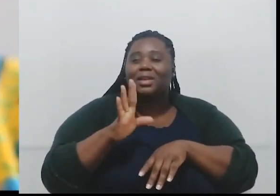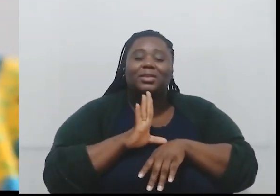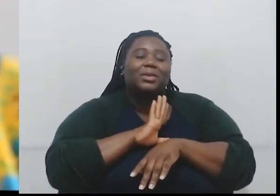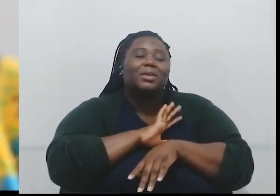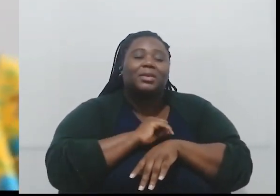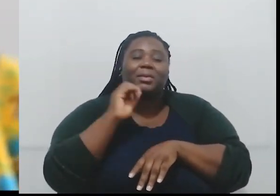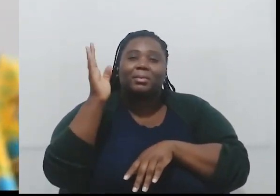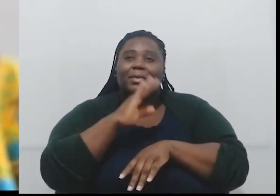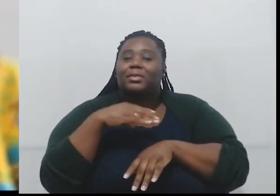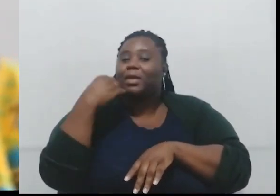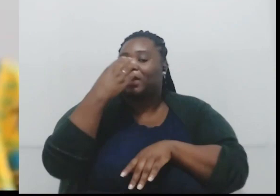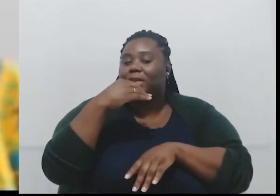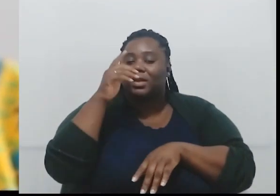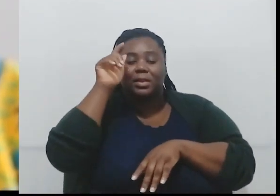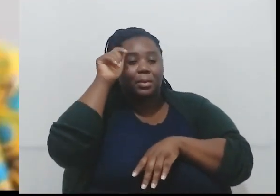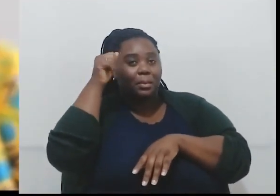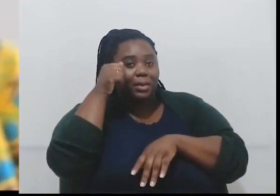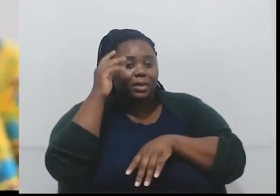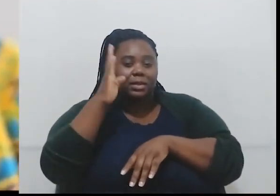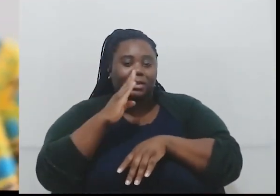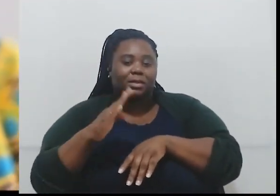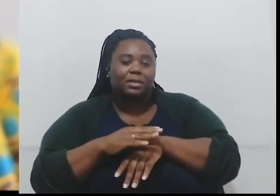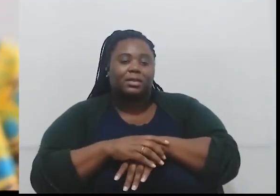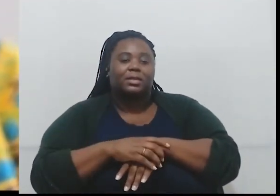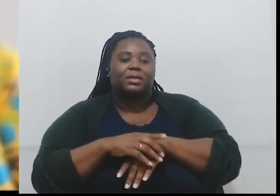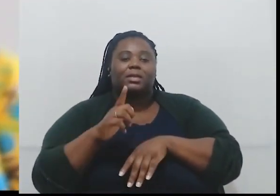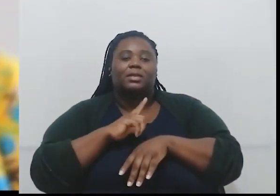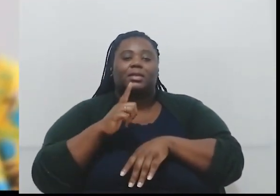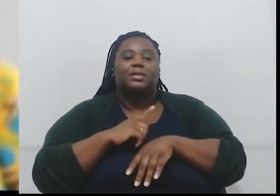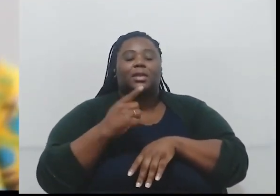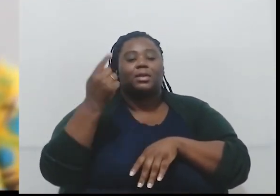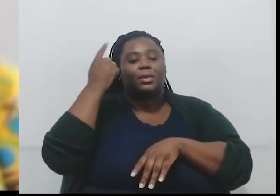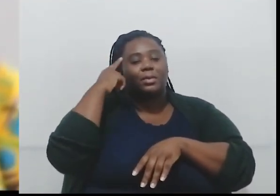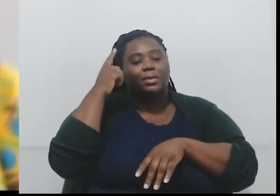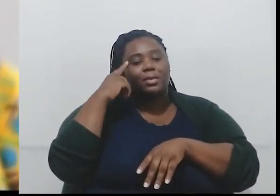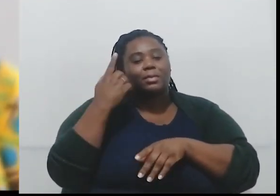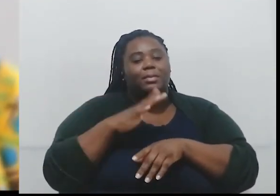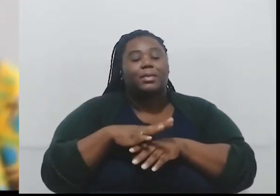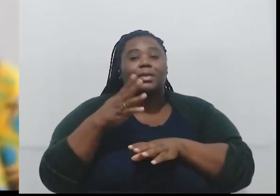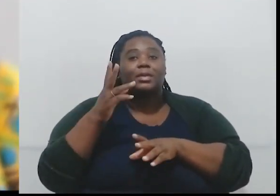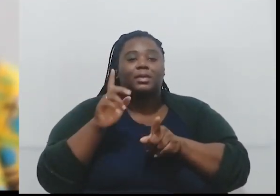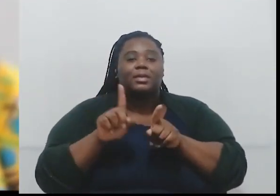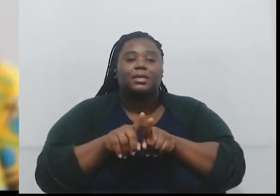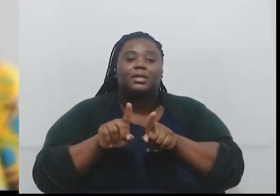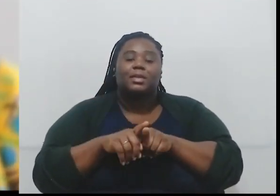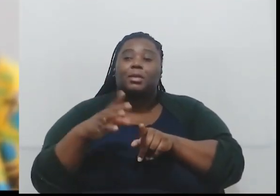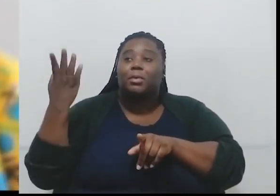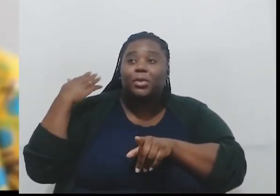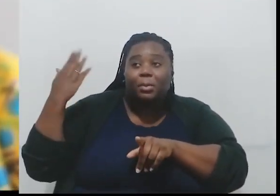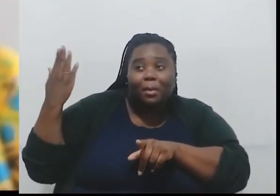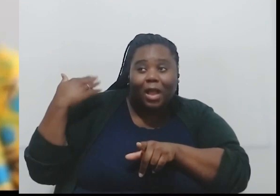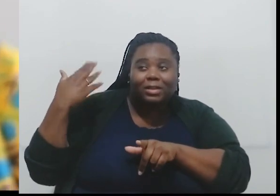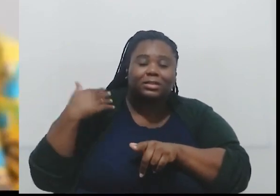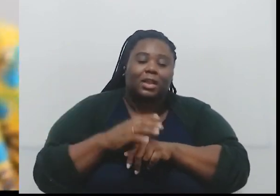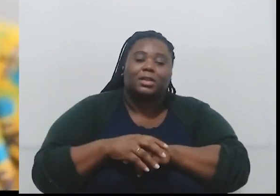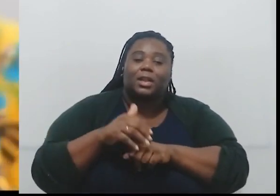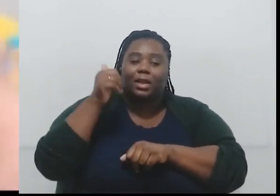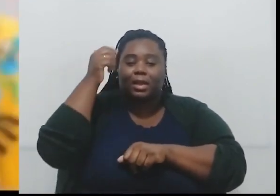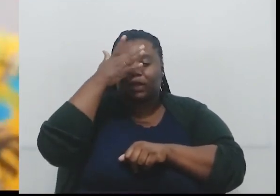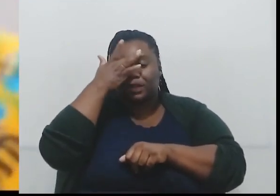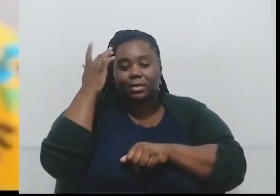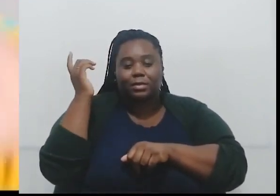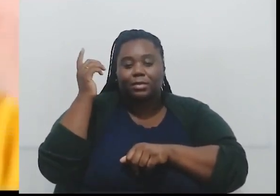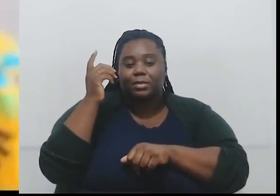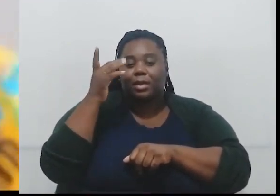adoro as cantoras pretas do Brasil. Eu tenho pensado muito nessas coisas das quimbandas, né, que são os ancestrais, assim, que